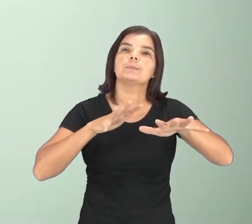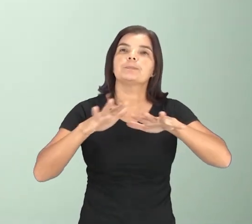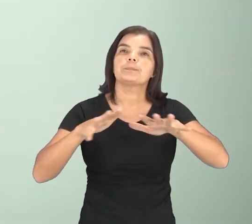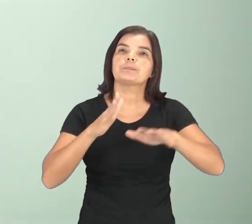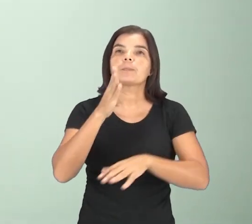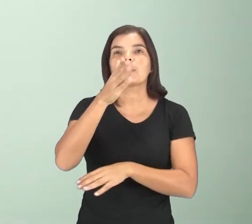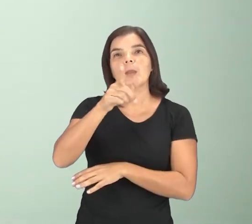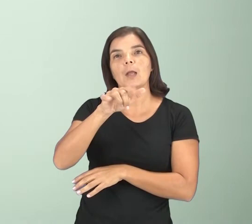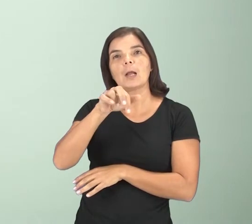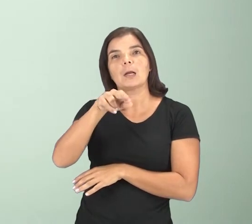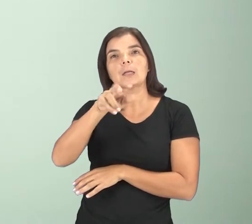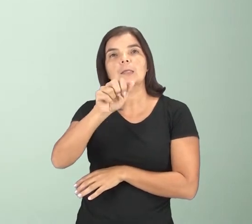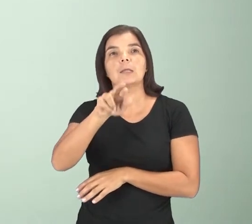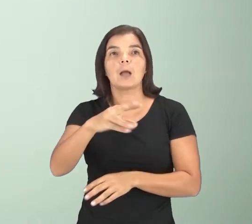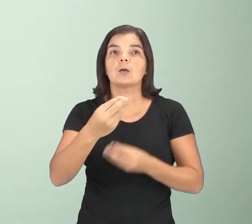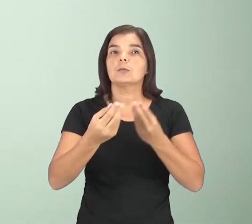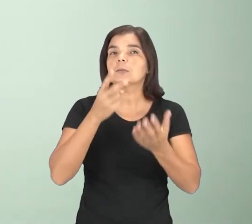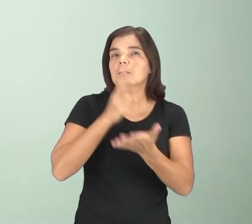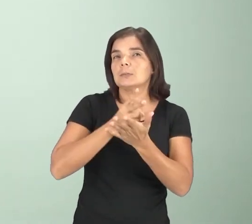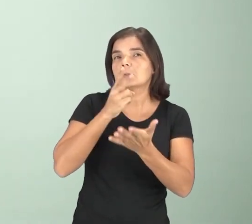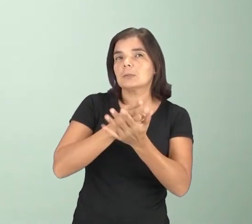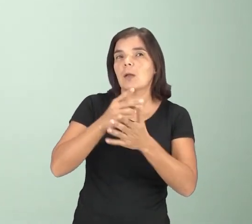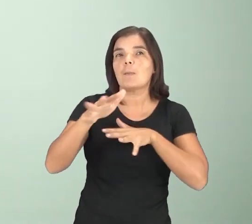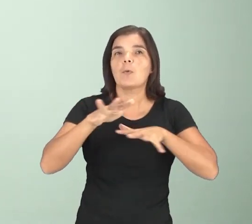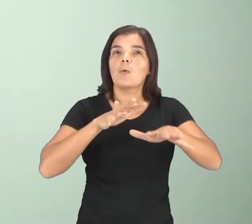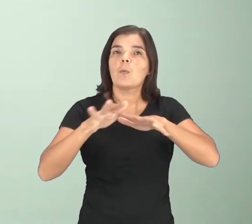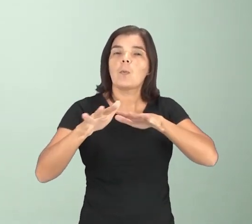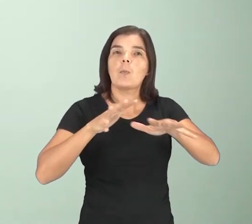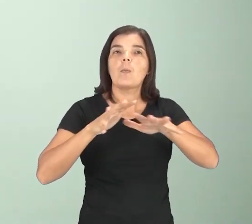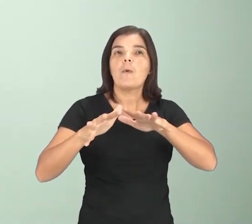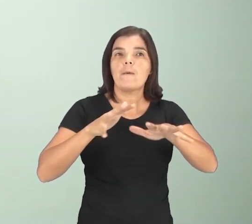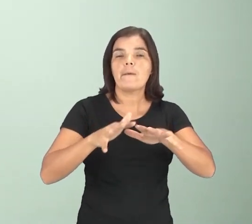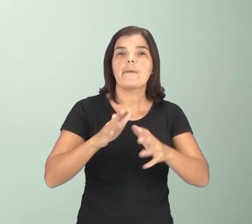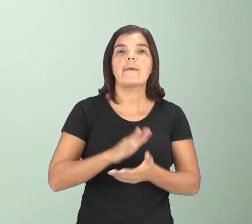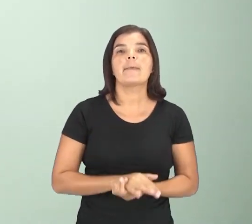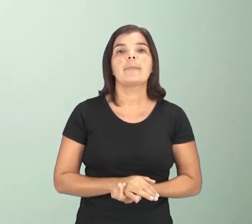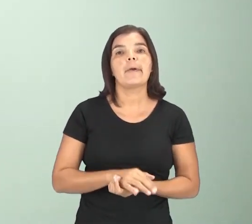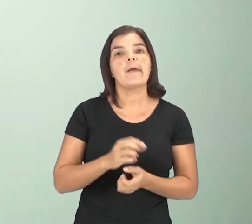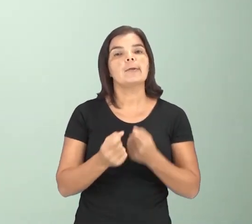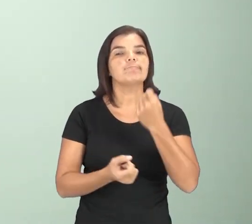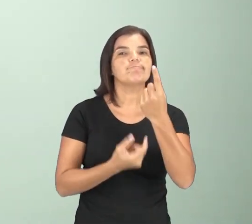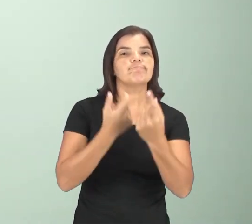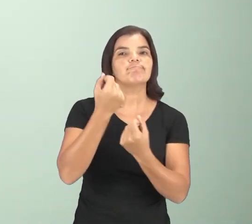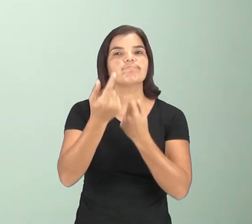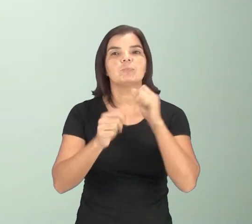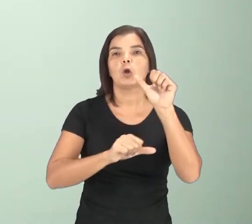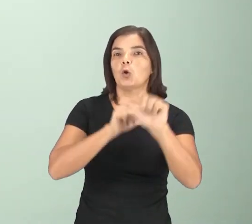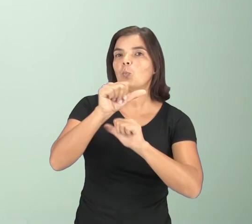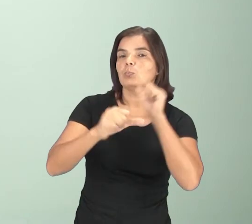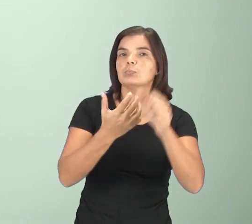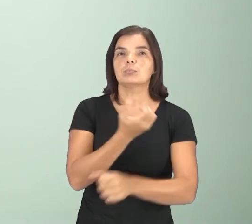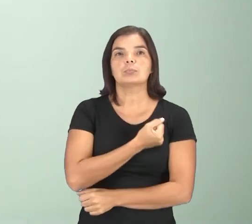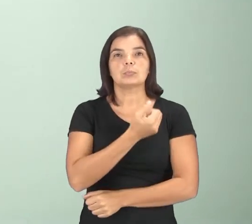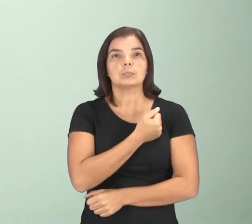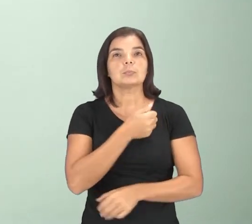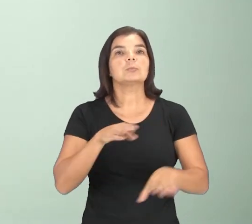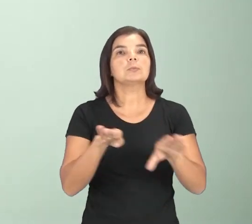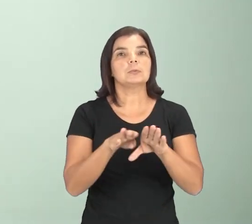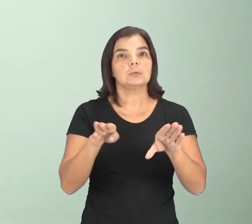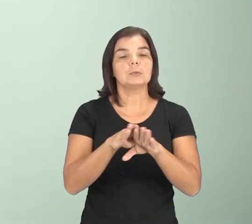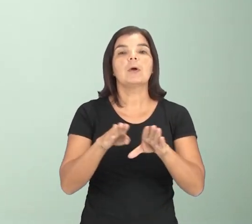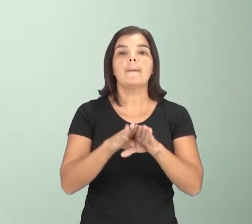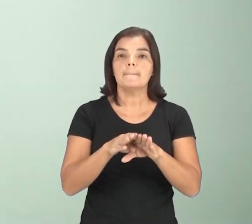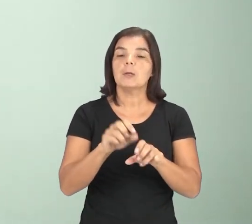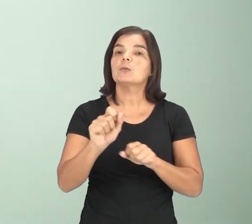Então, todas as vezes que o momento linear ele varia, ele muda de valor, nós temos uma grandeza